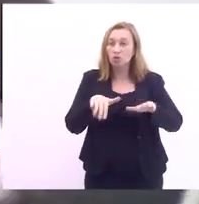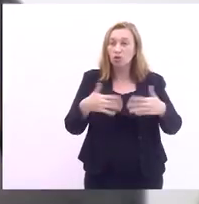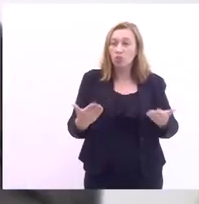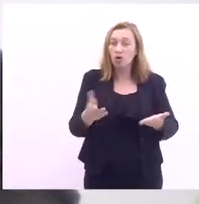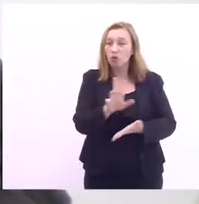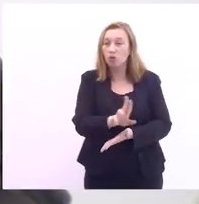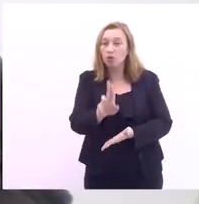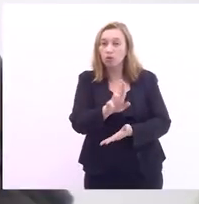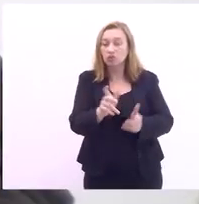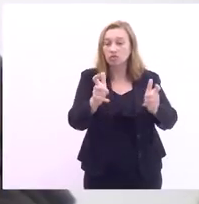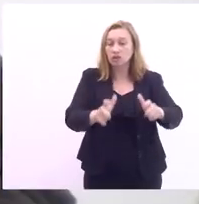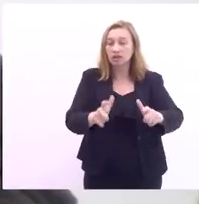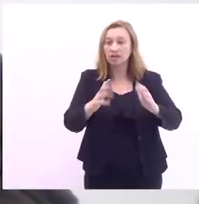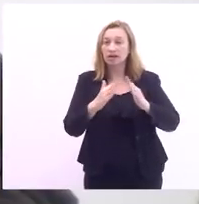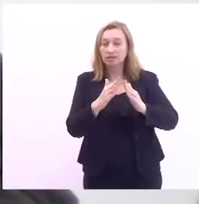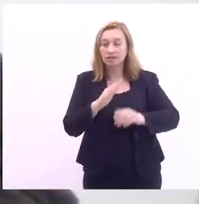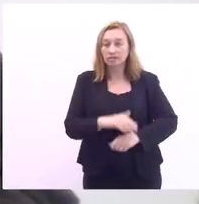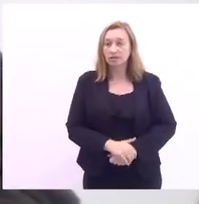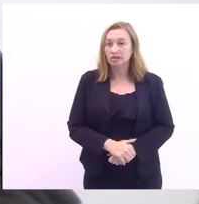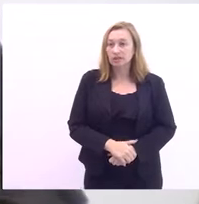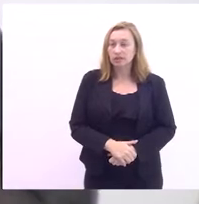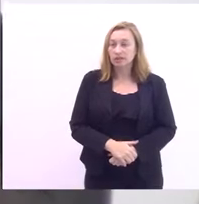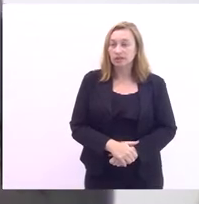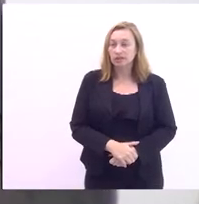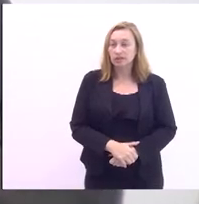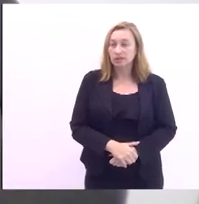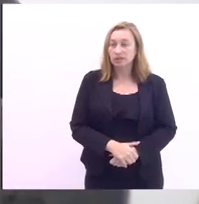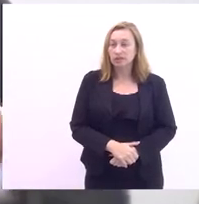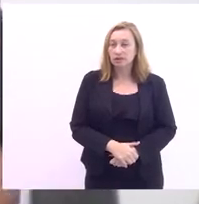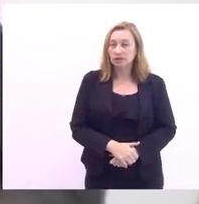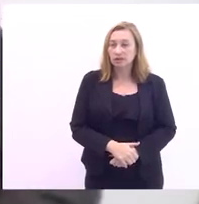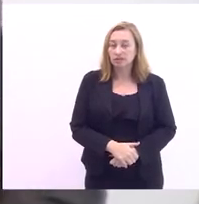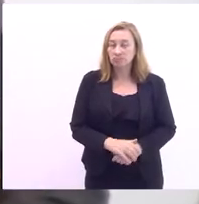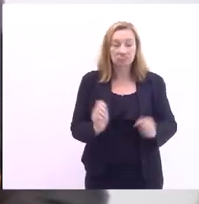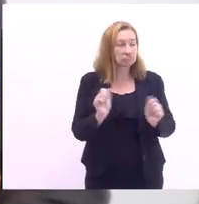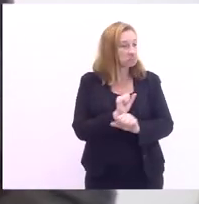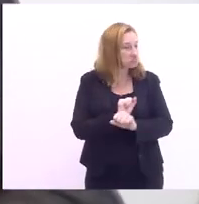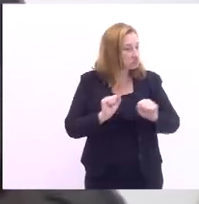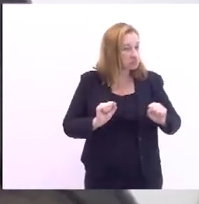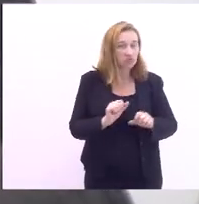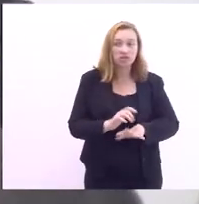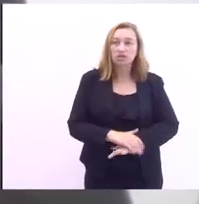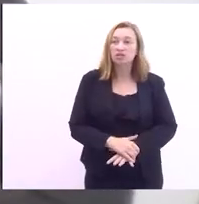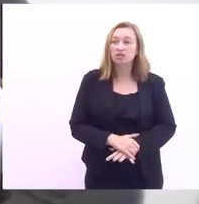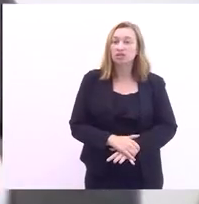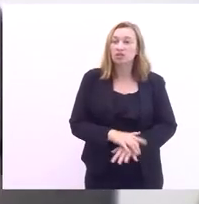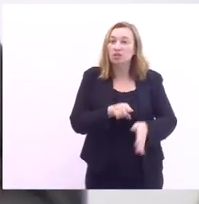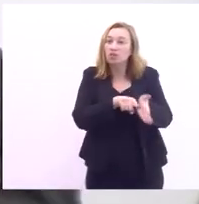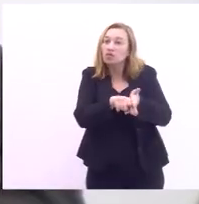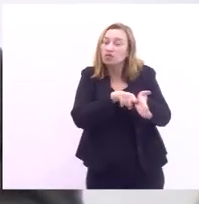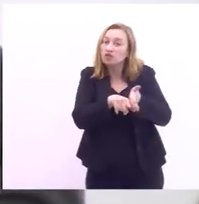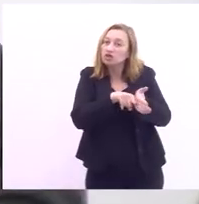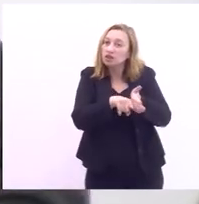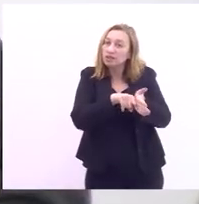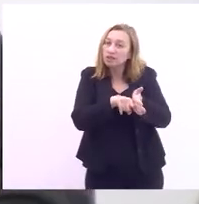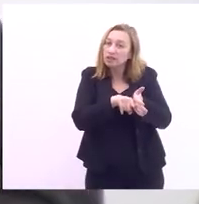consumo daquela casa. E como não é possível uma